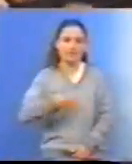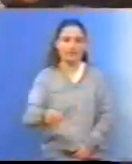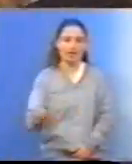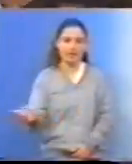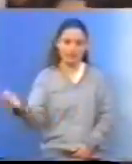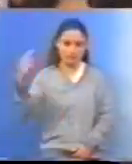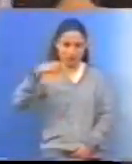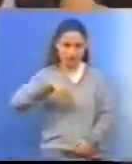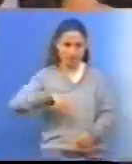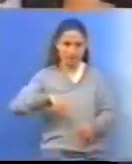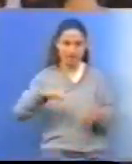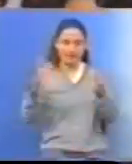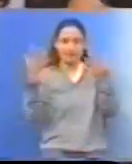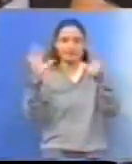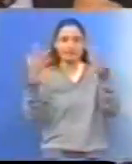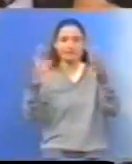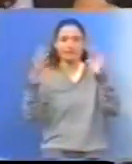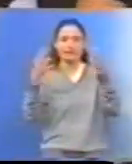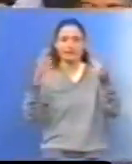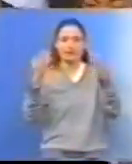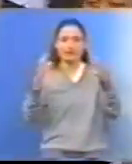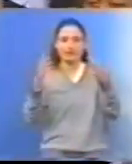maravilhoso.